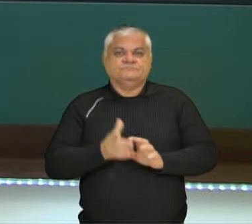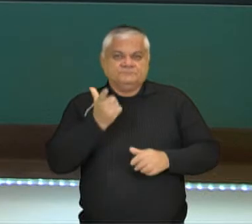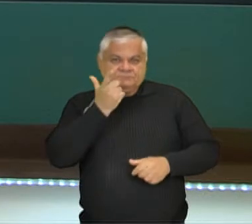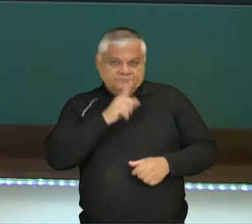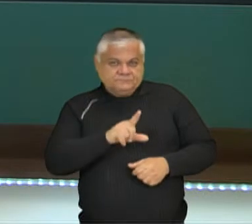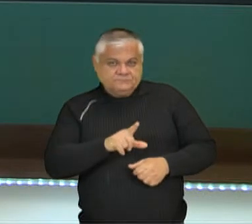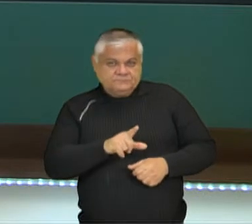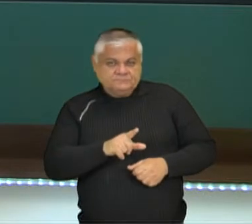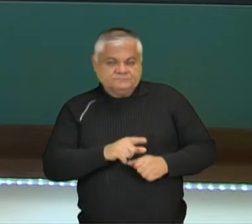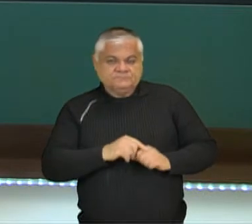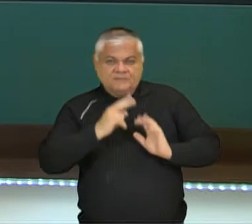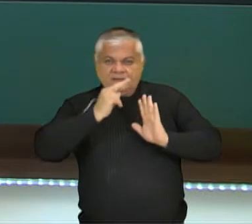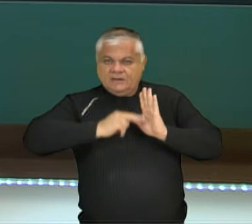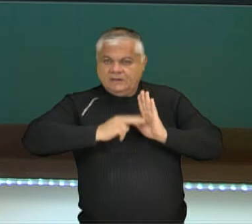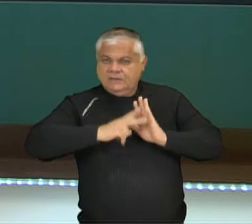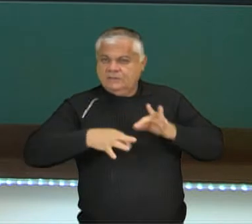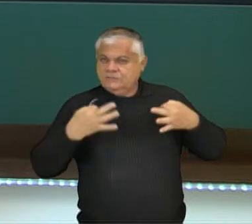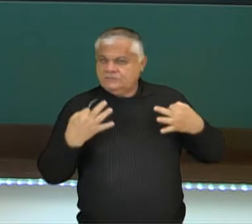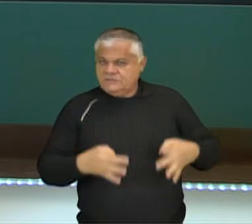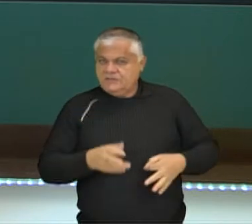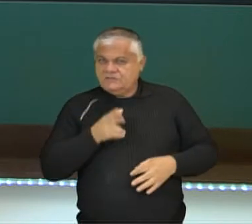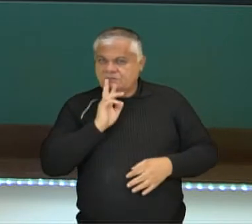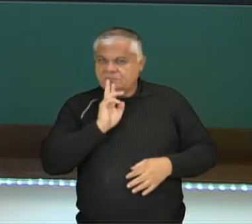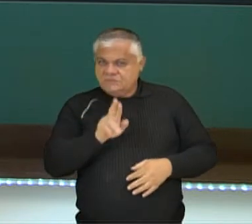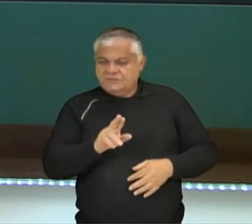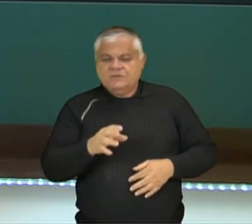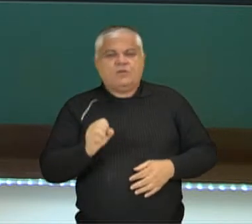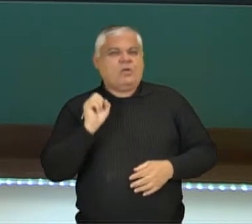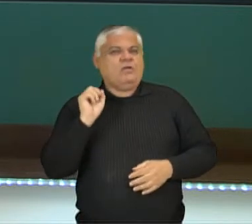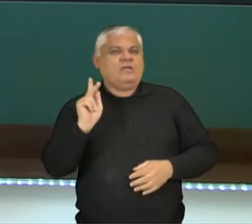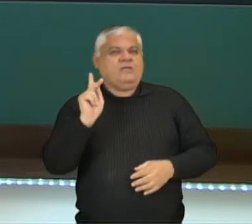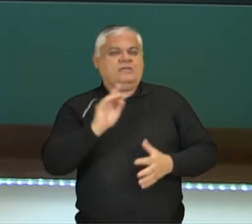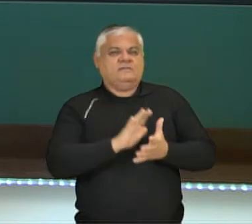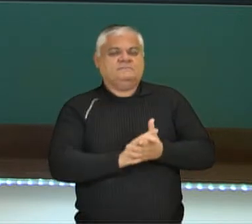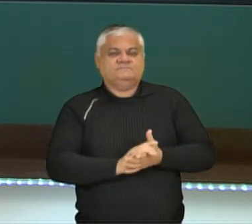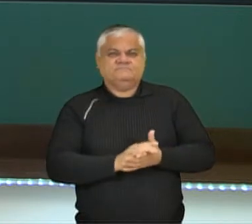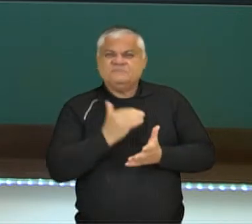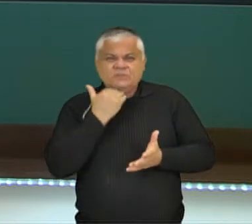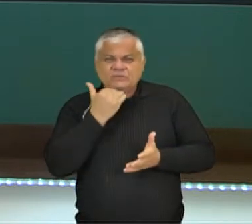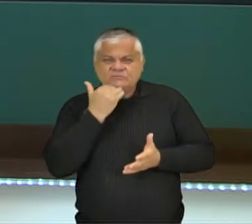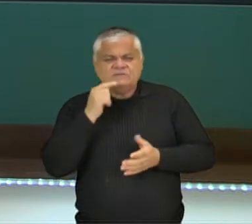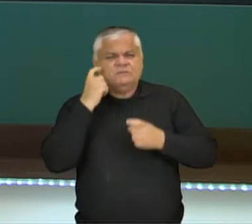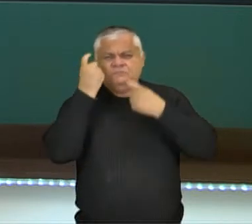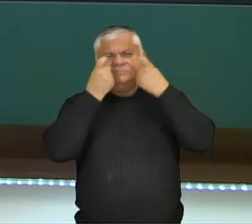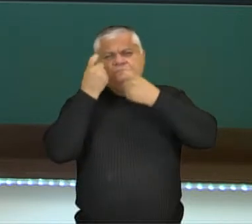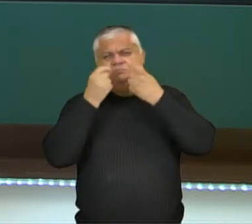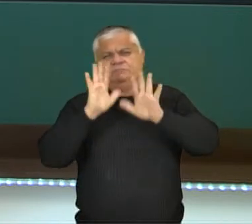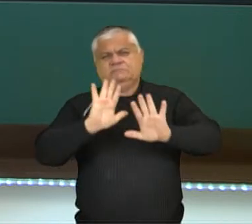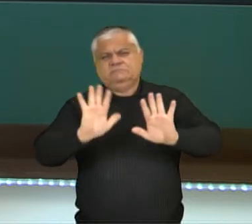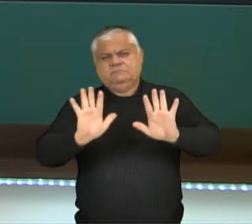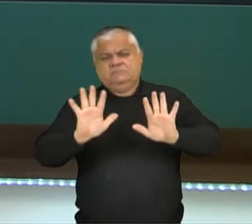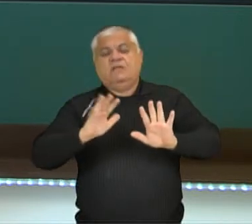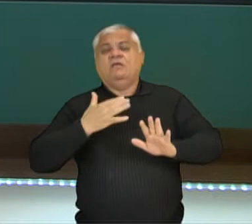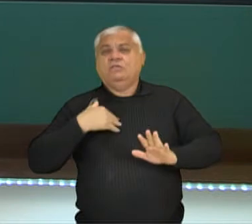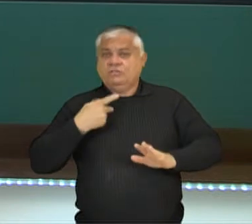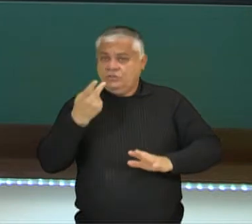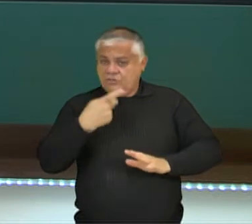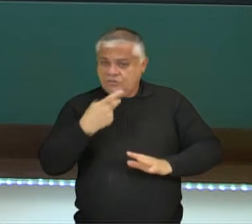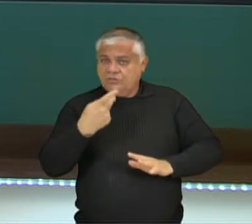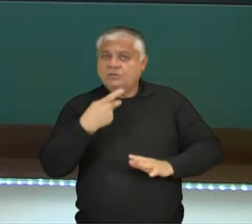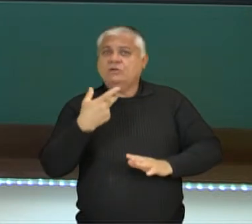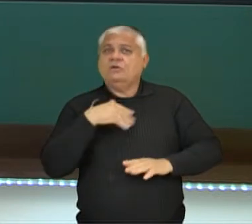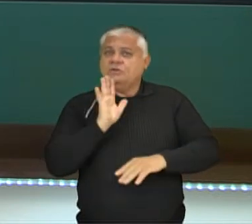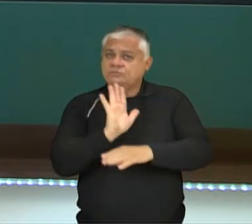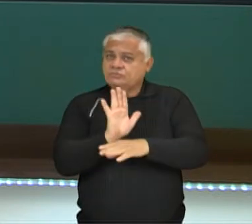Conseguiu fazer a leitura certinho e resolver? Perfeito. Mas se não conseguiu, também não fique preocupado, não. Nós estamos aqui